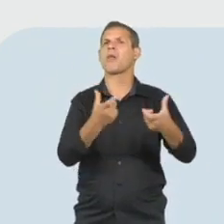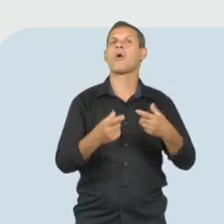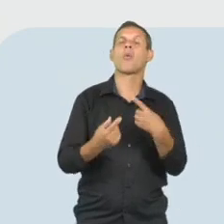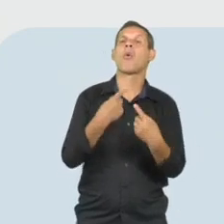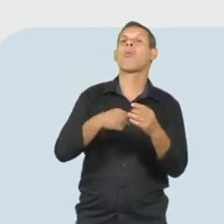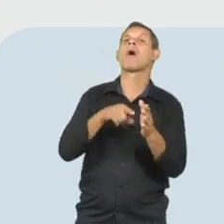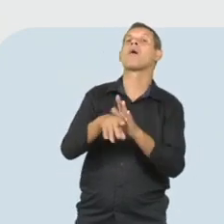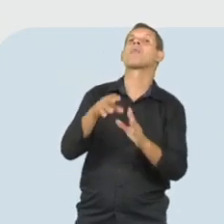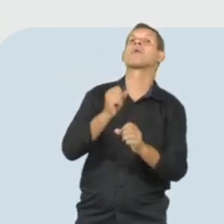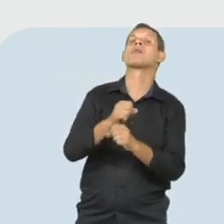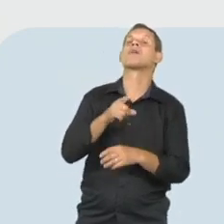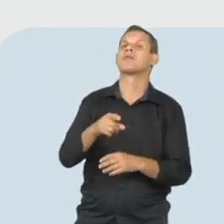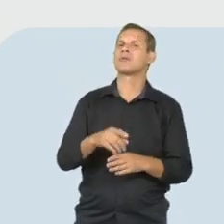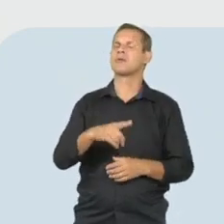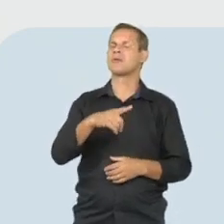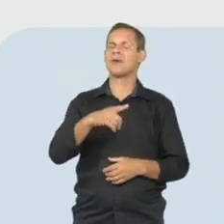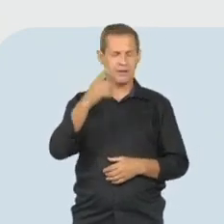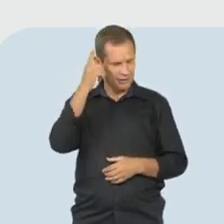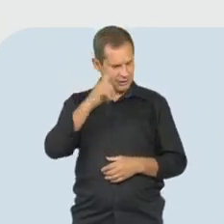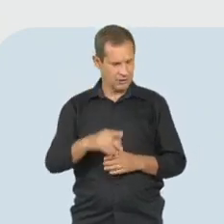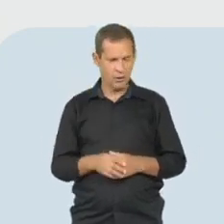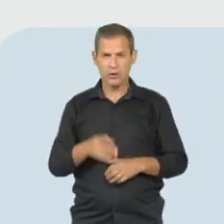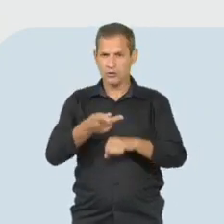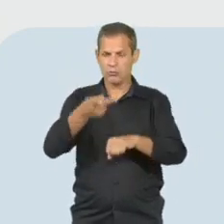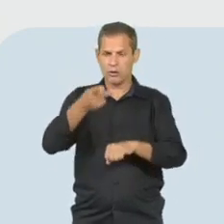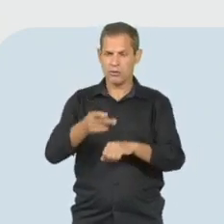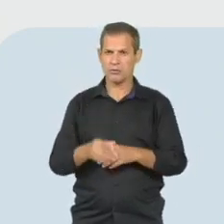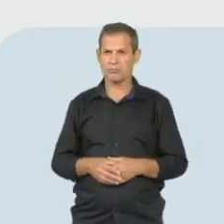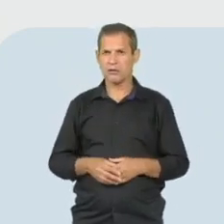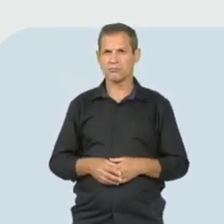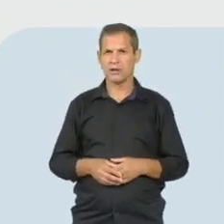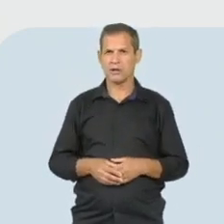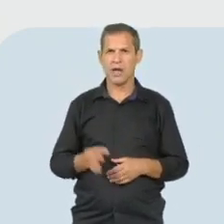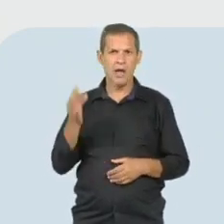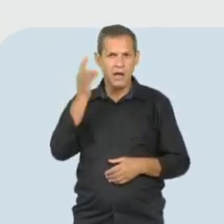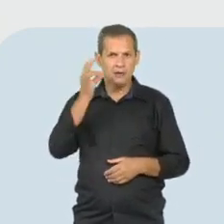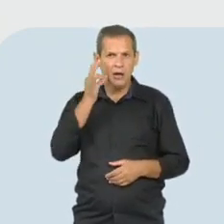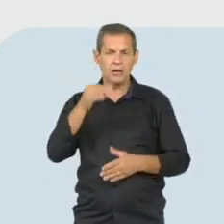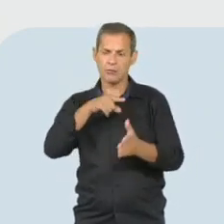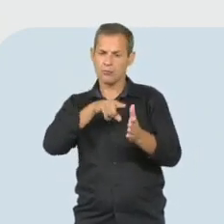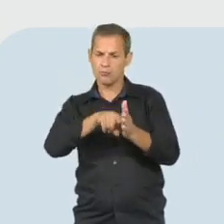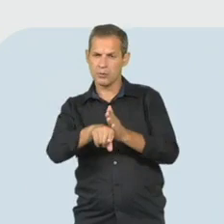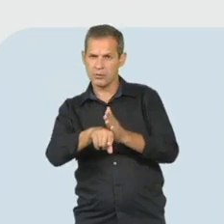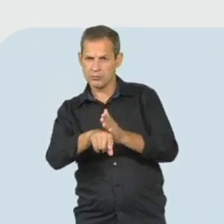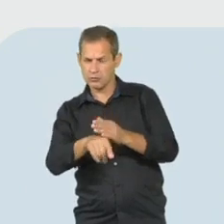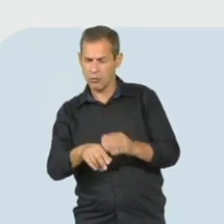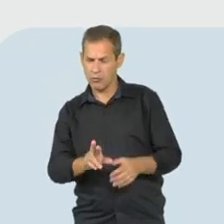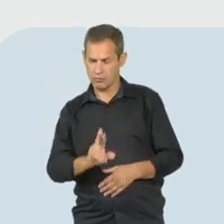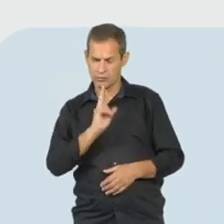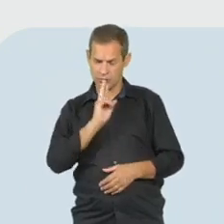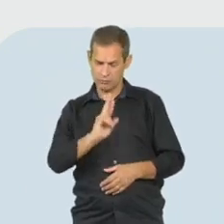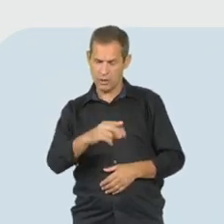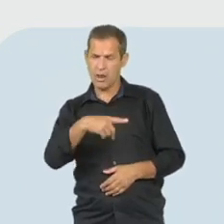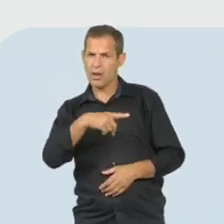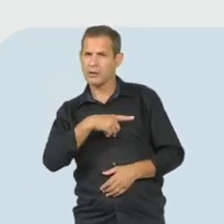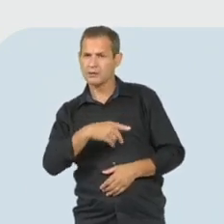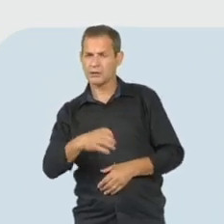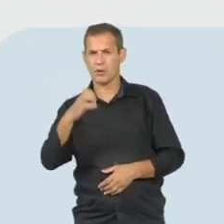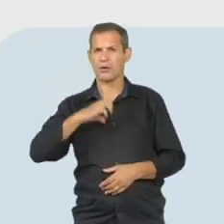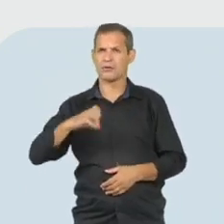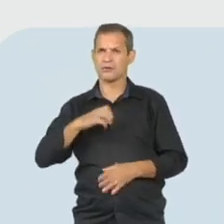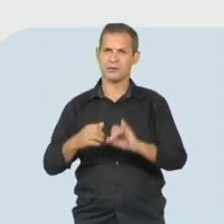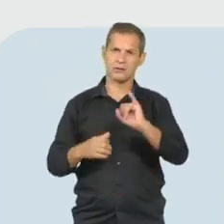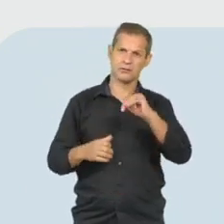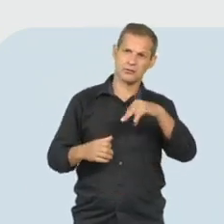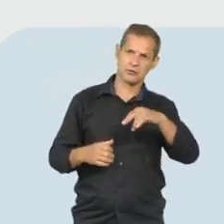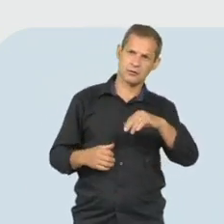é a probabilidade de você ganhar o prêmio da loteria? Então, são questões que podem ser tratadas através da estatística